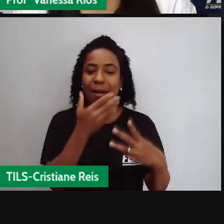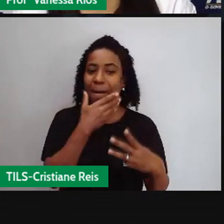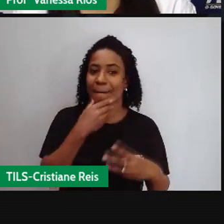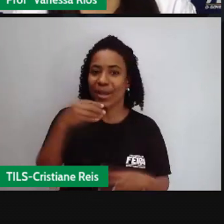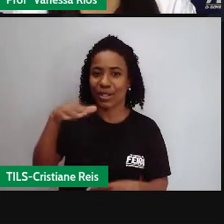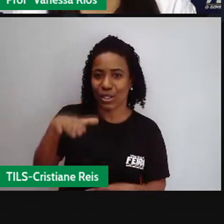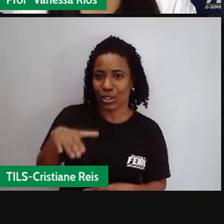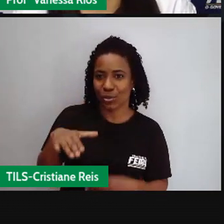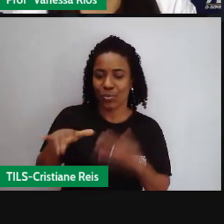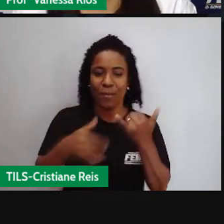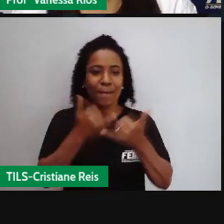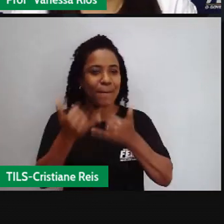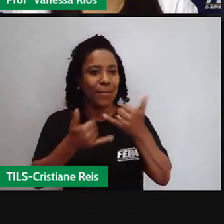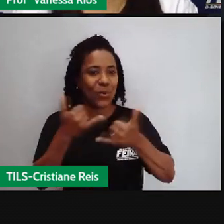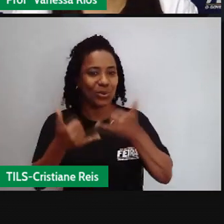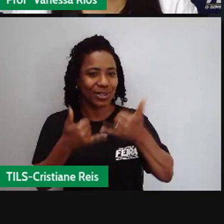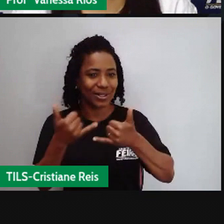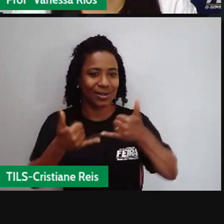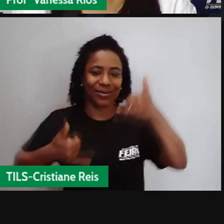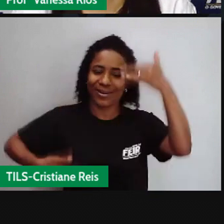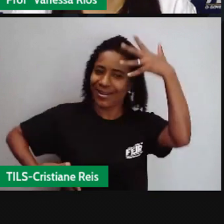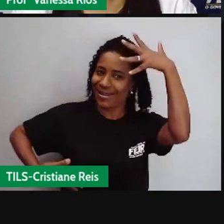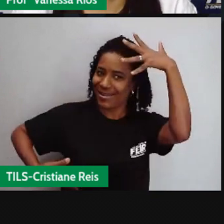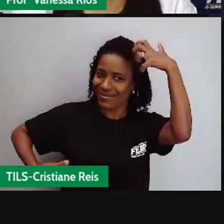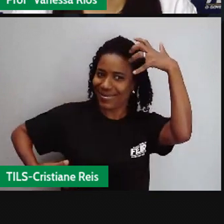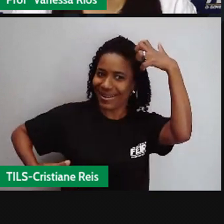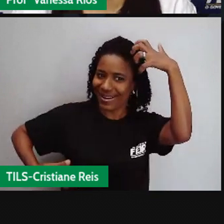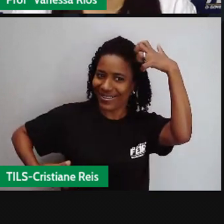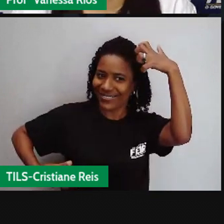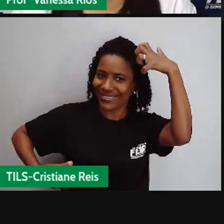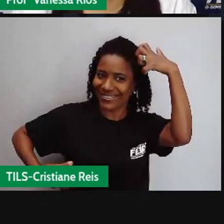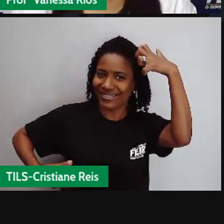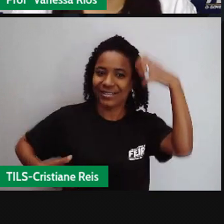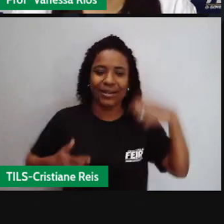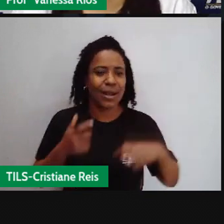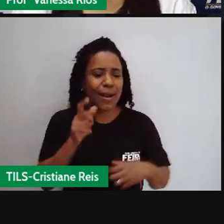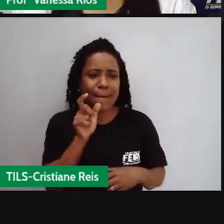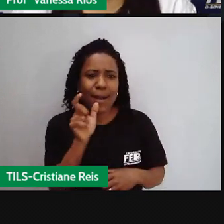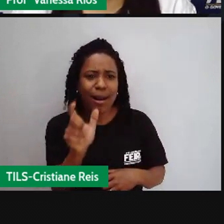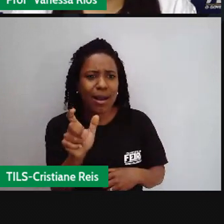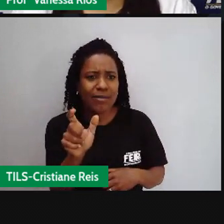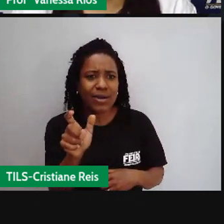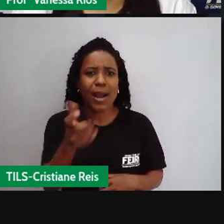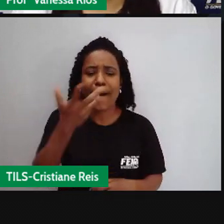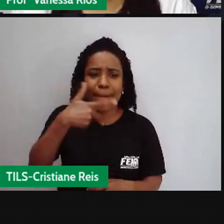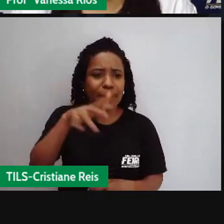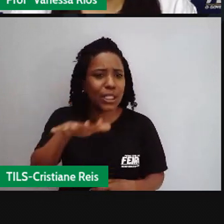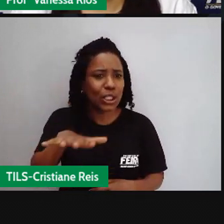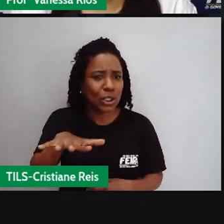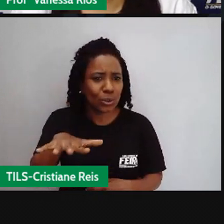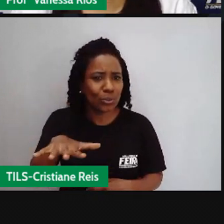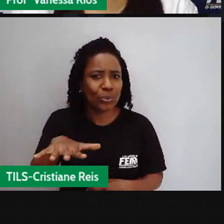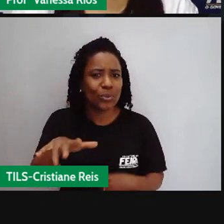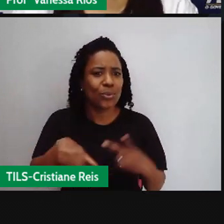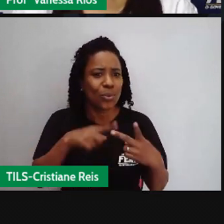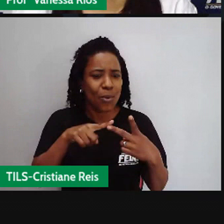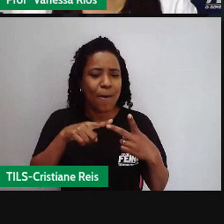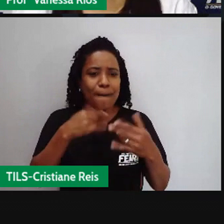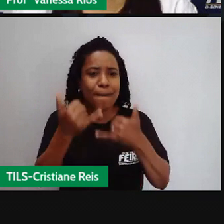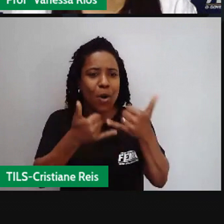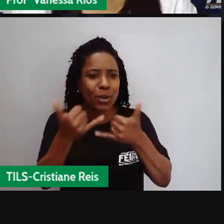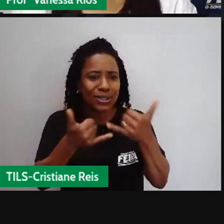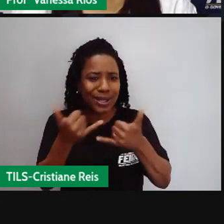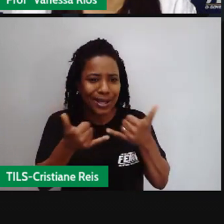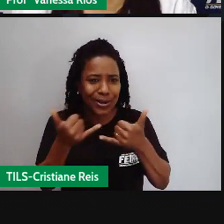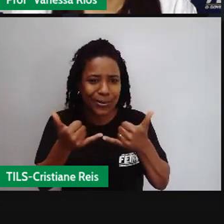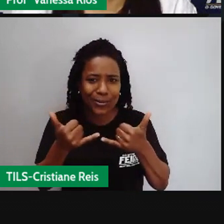macaco. As palavras menino, boneco, macaco formam feminino para